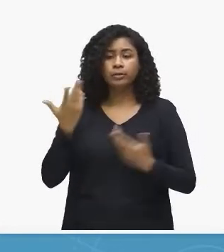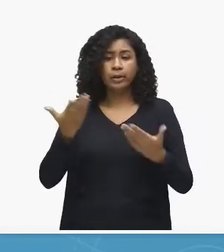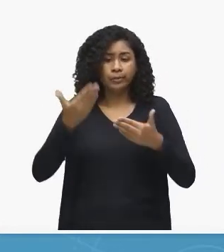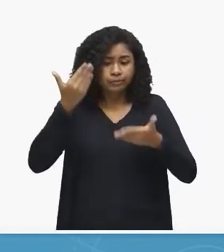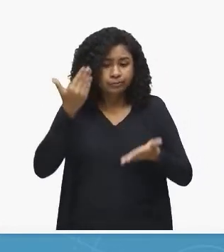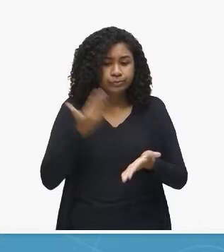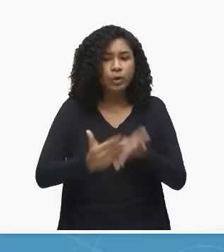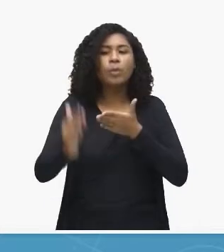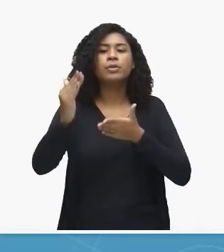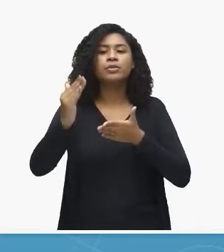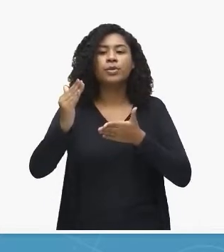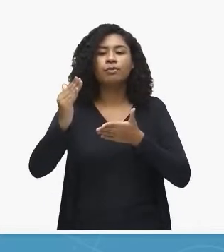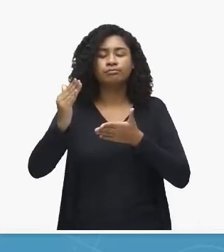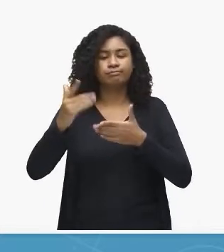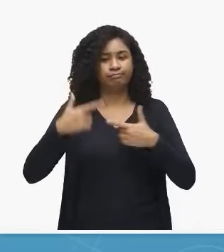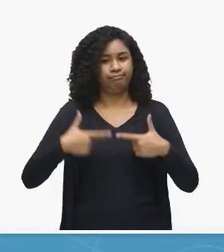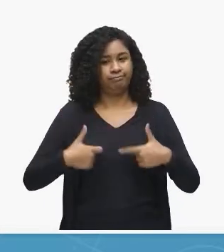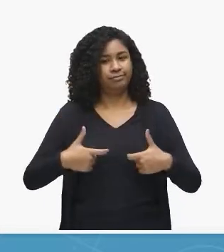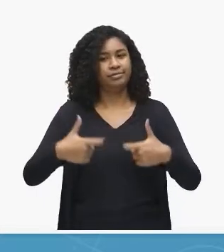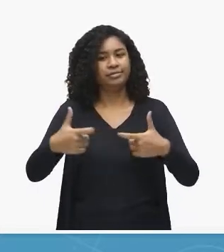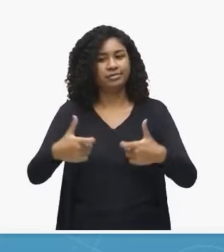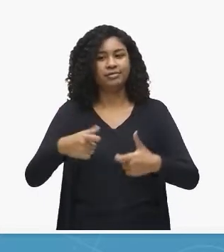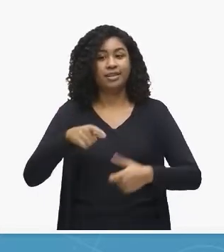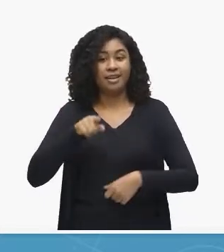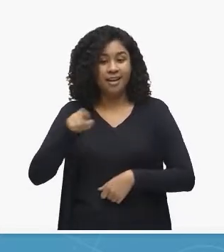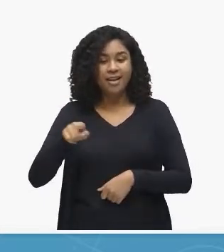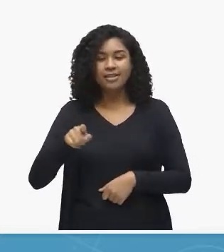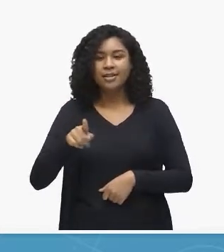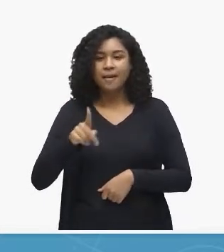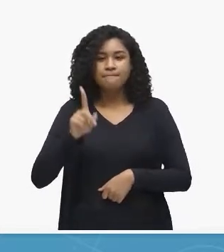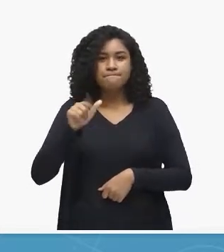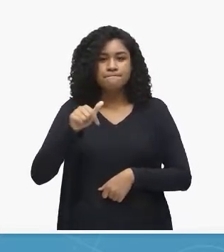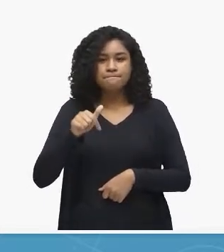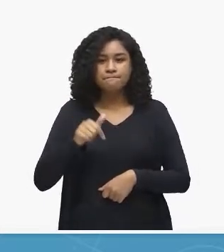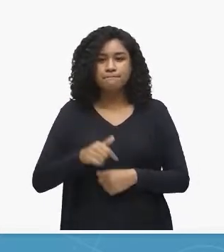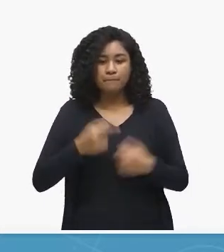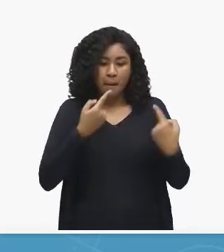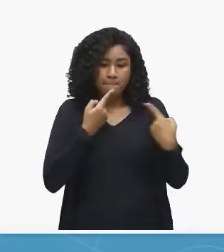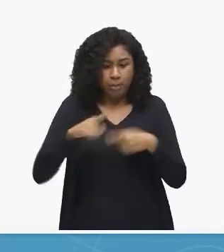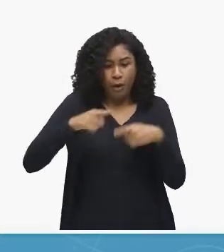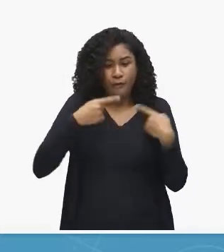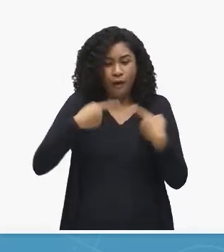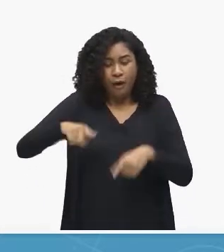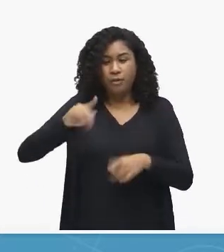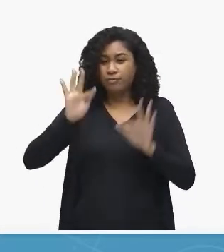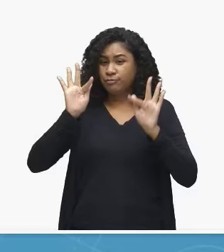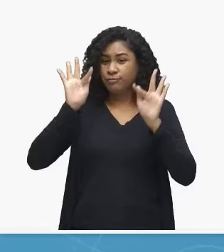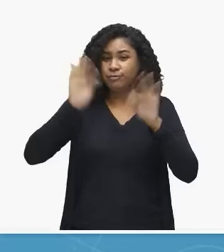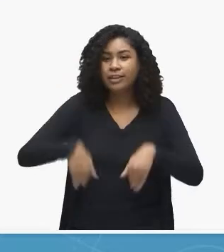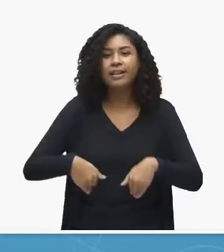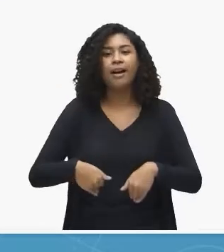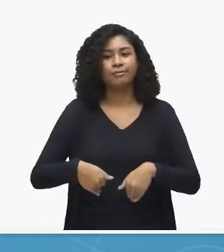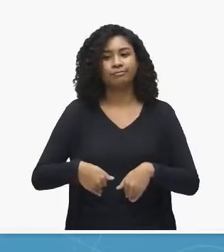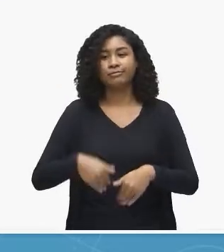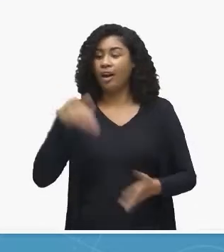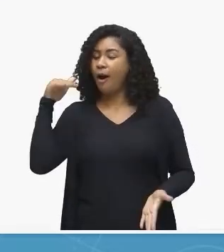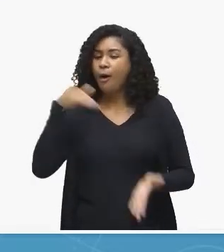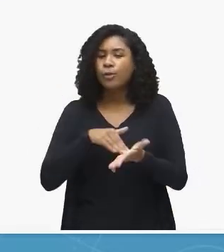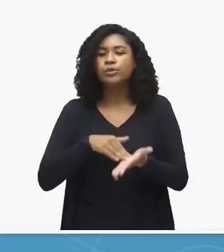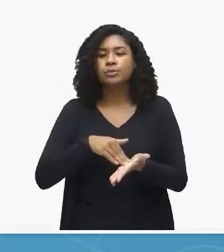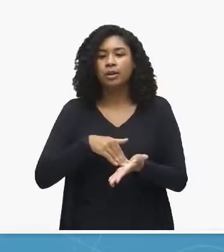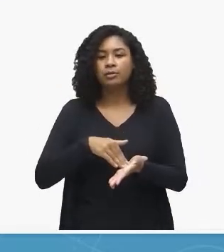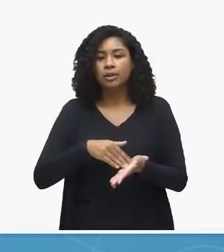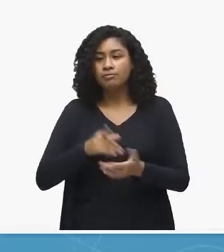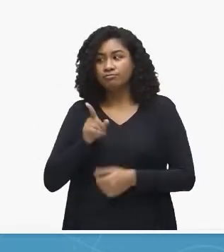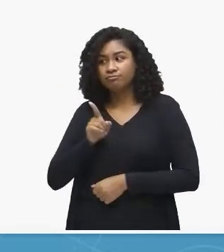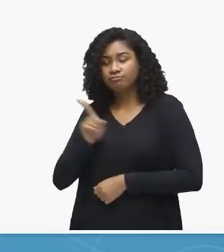chamado estopim da guerra, a gota d'água. A partir daí a guerra tem início. Então, quando o herdeiro do